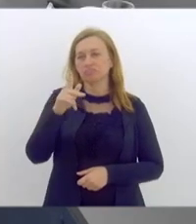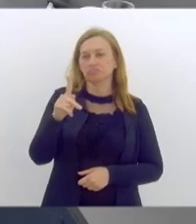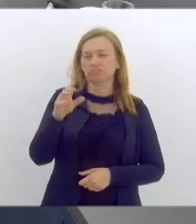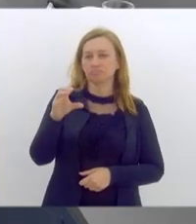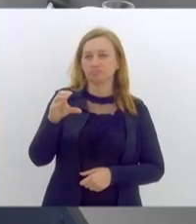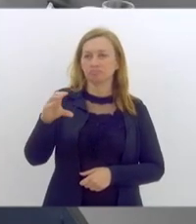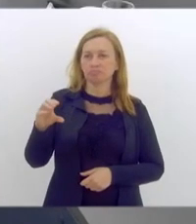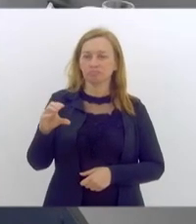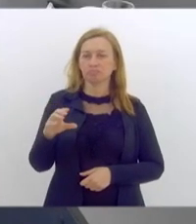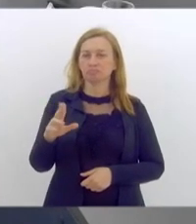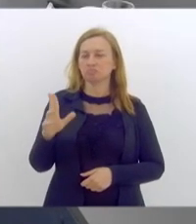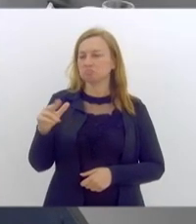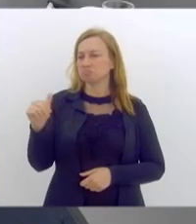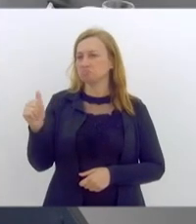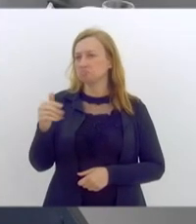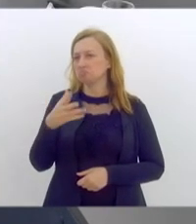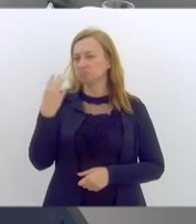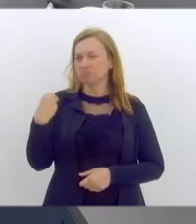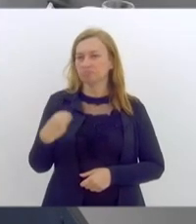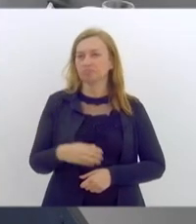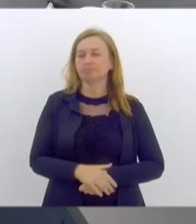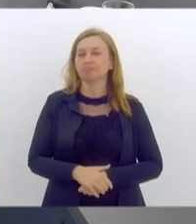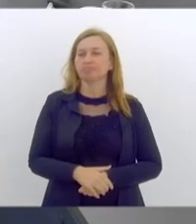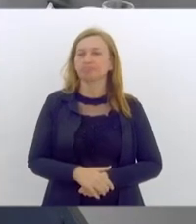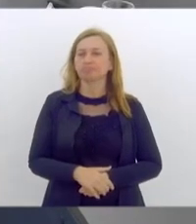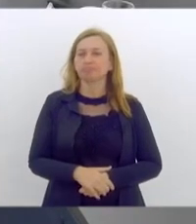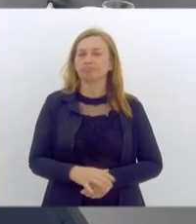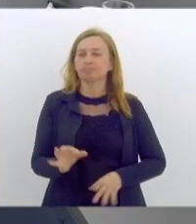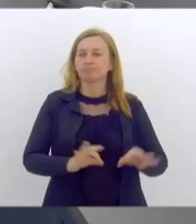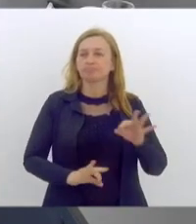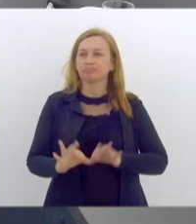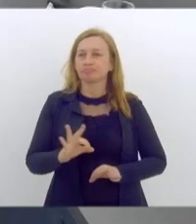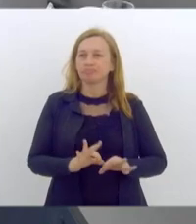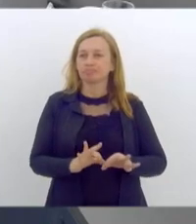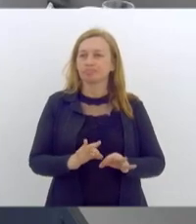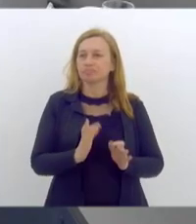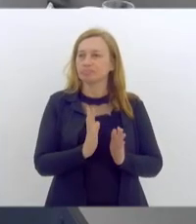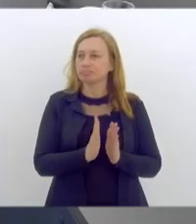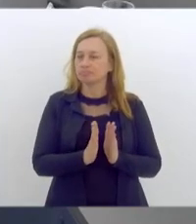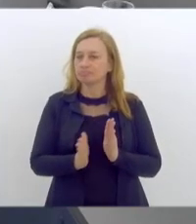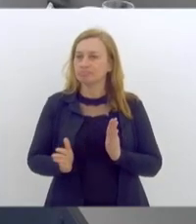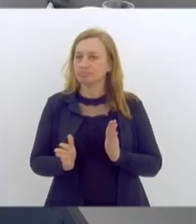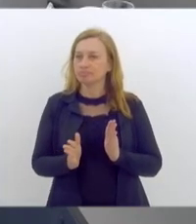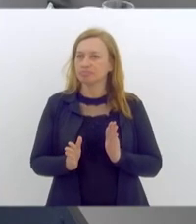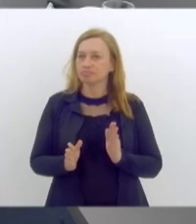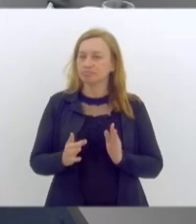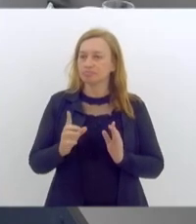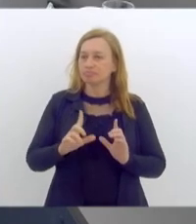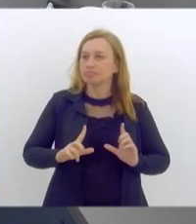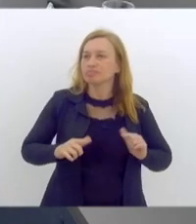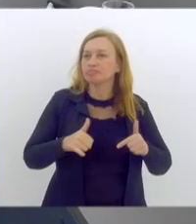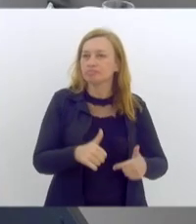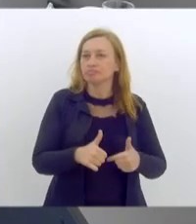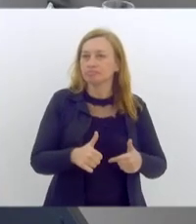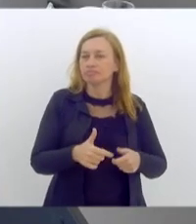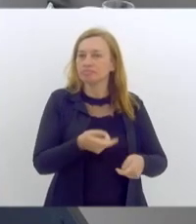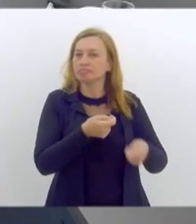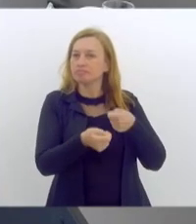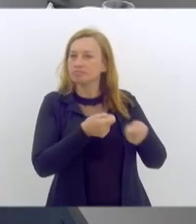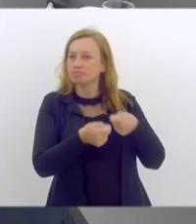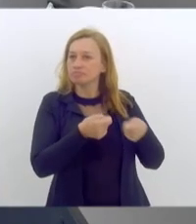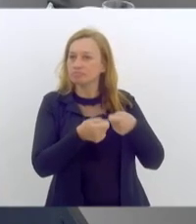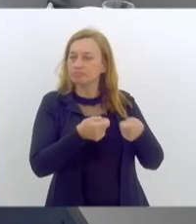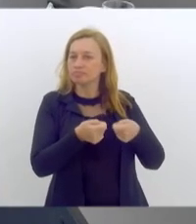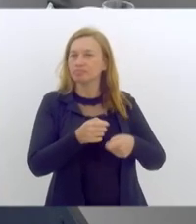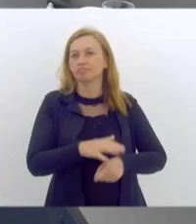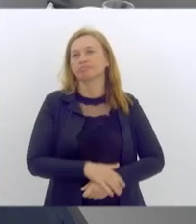decorei para o resto da vida planejar organizar comandar e controlar e